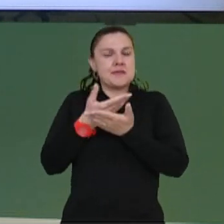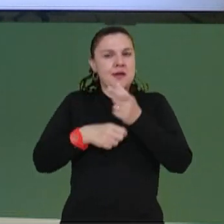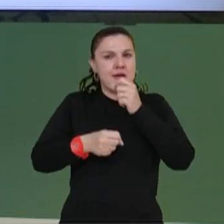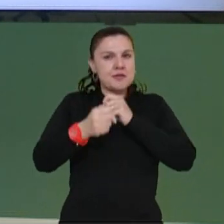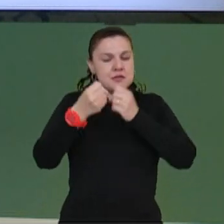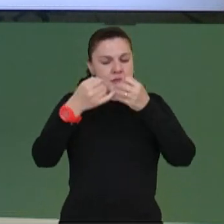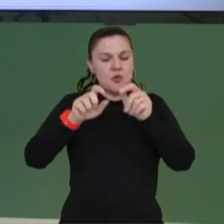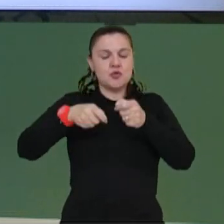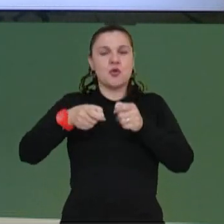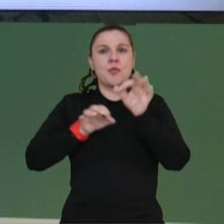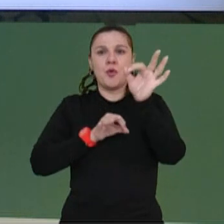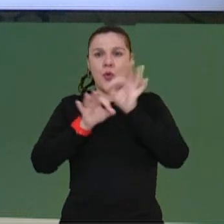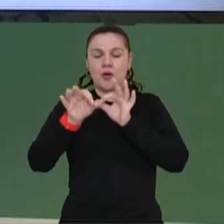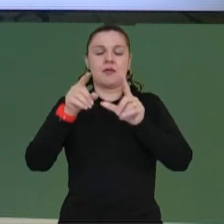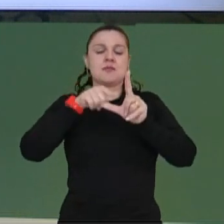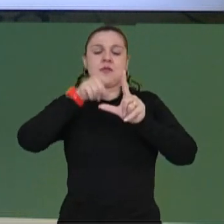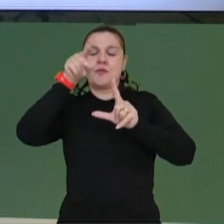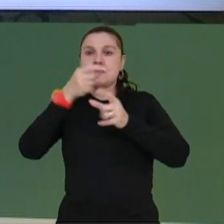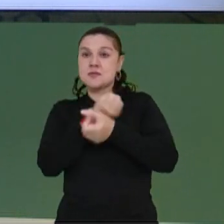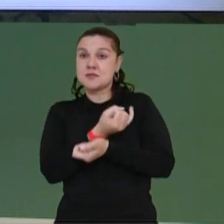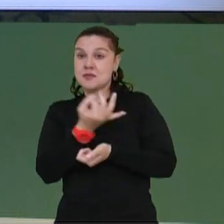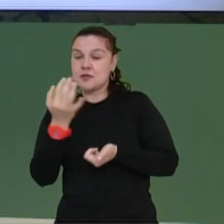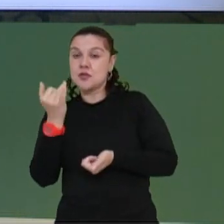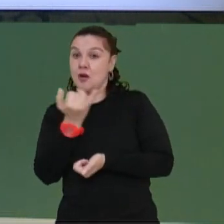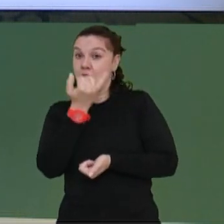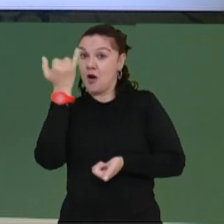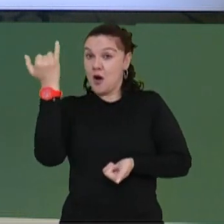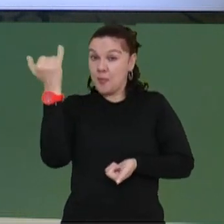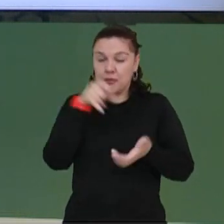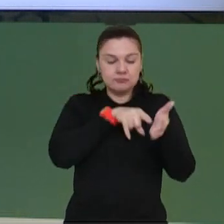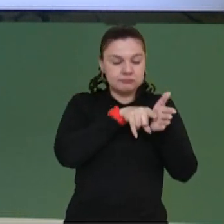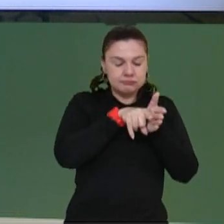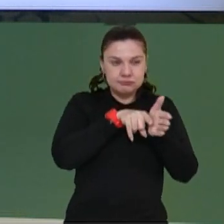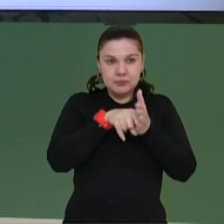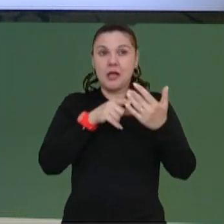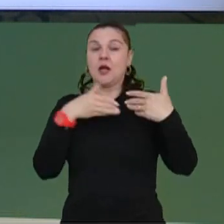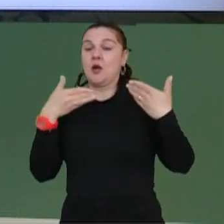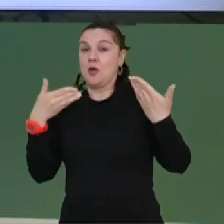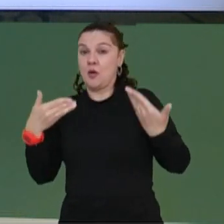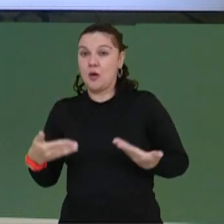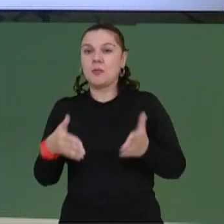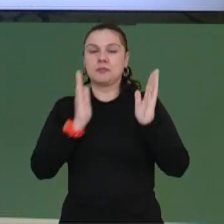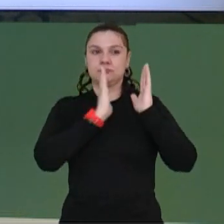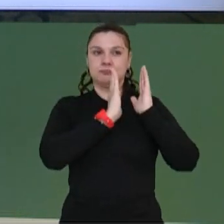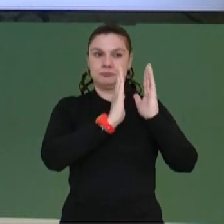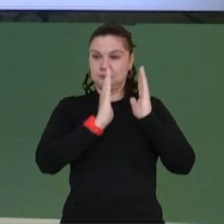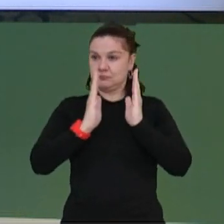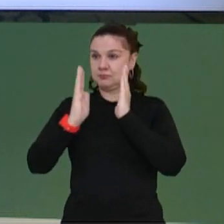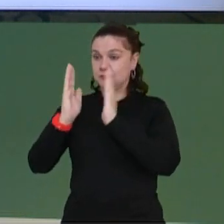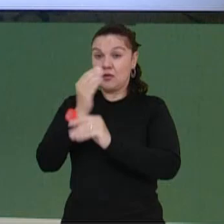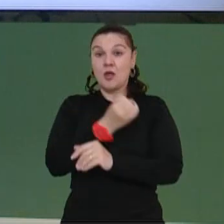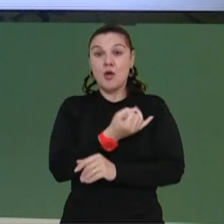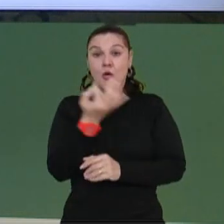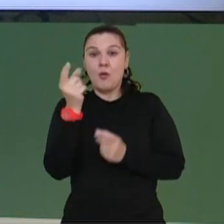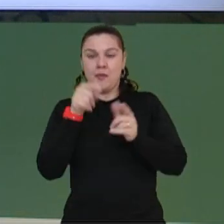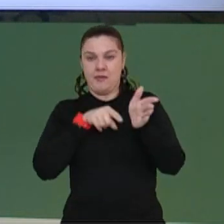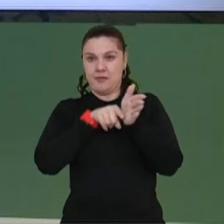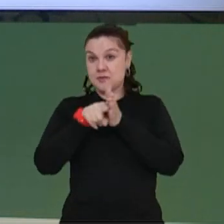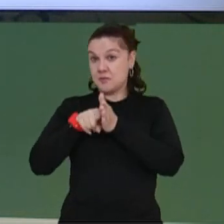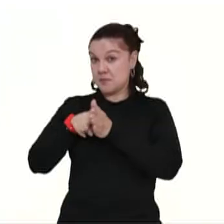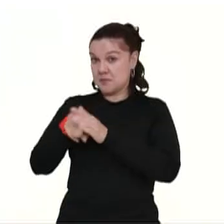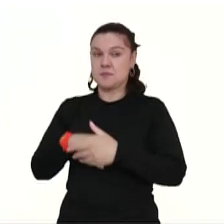pesquisa estatística. Falamos da importância da pesquisa estatística e dos passos que a gente precisa seguir para organizar essa pesquisa,